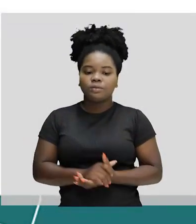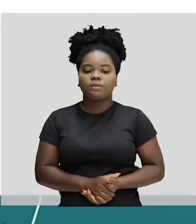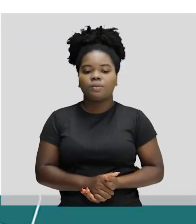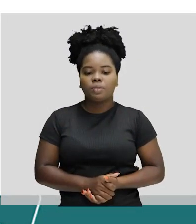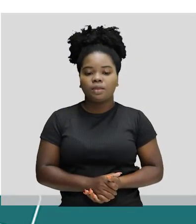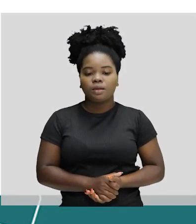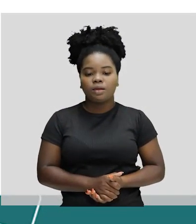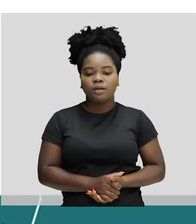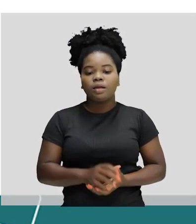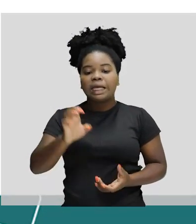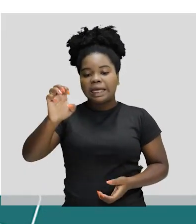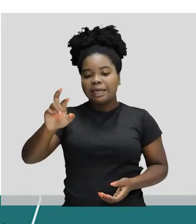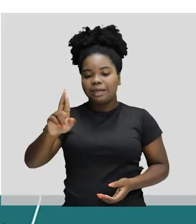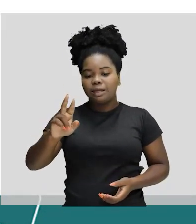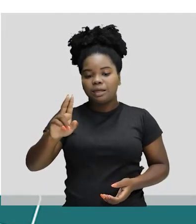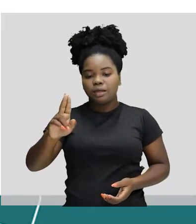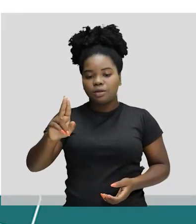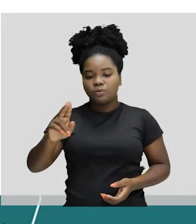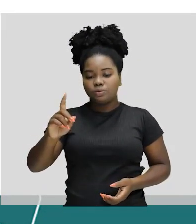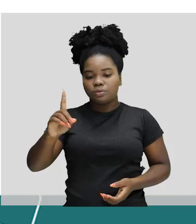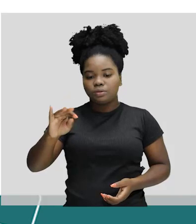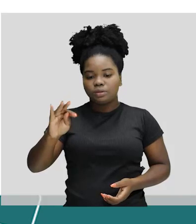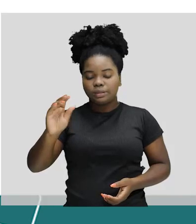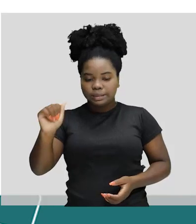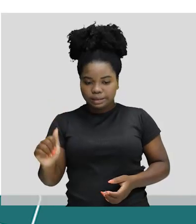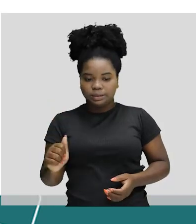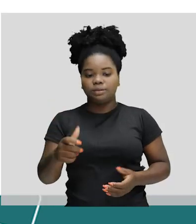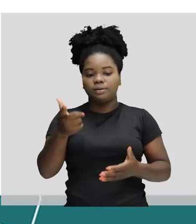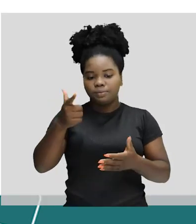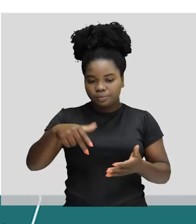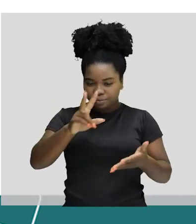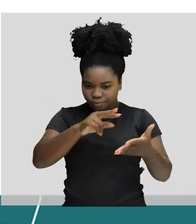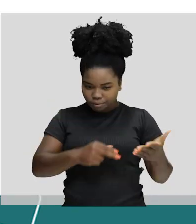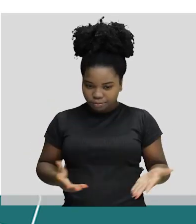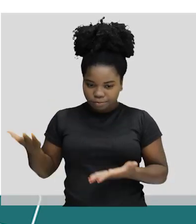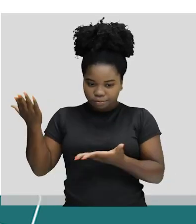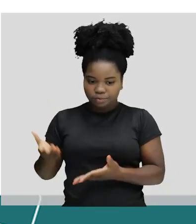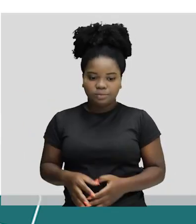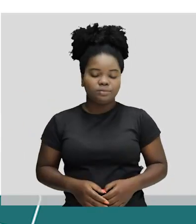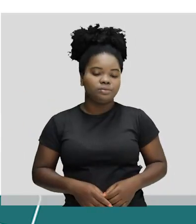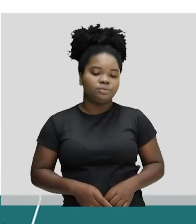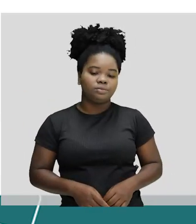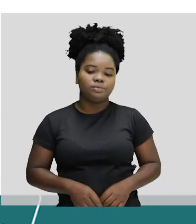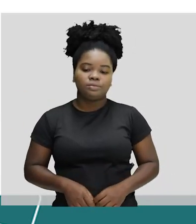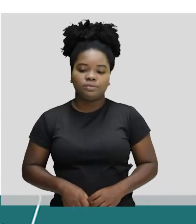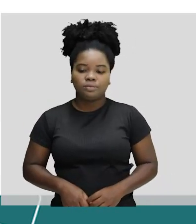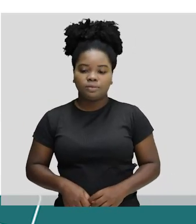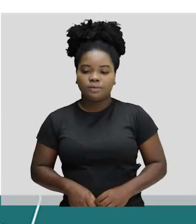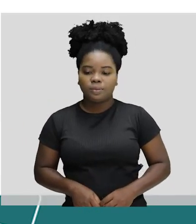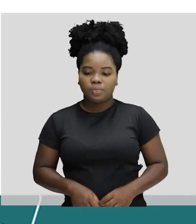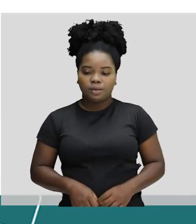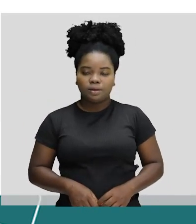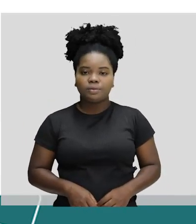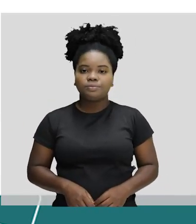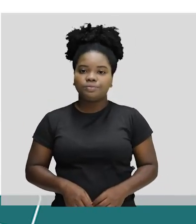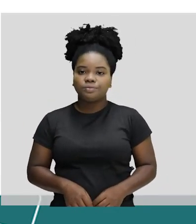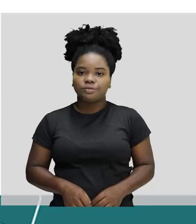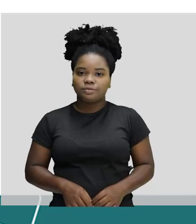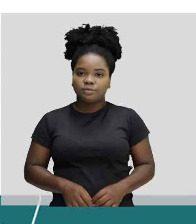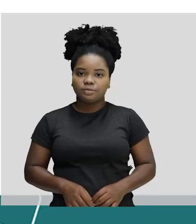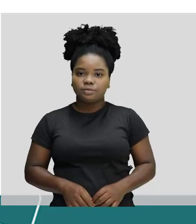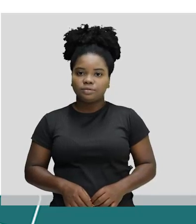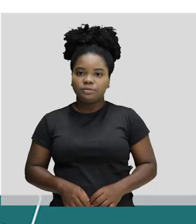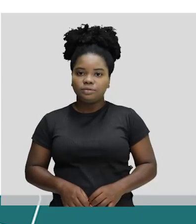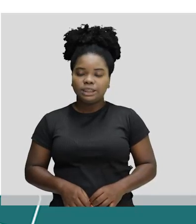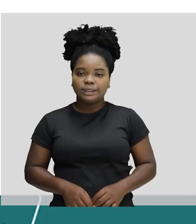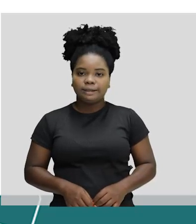Adjetivos com a forma erudita. Existem diversos adjetivos que apresentam uma forma latinada. Erudita de formação do